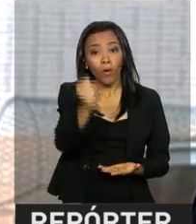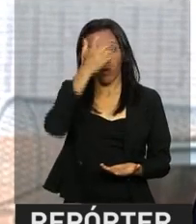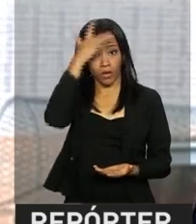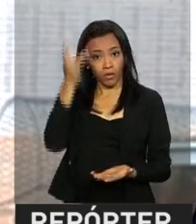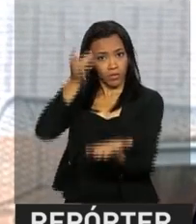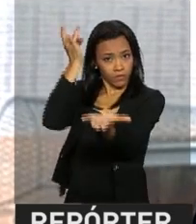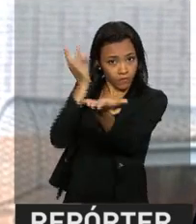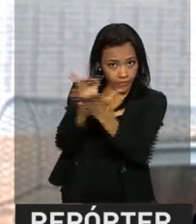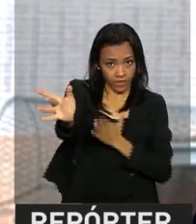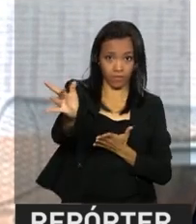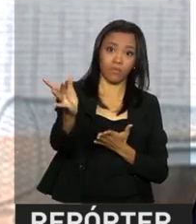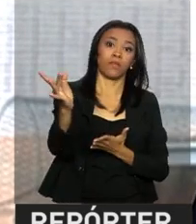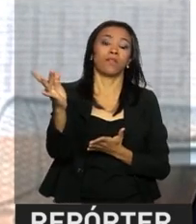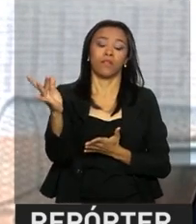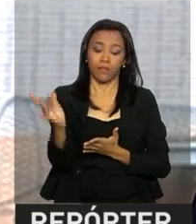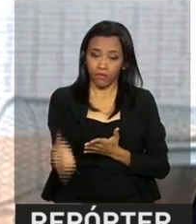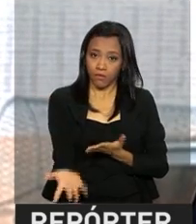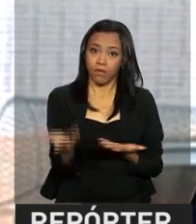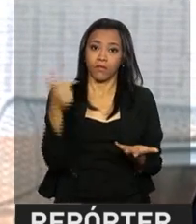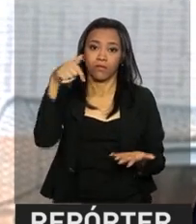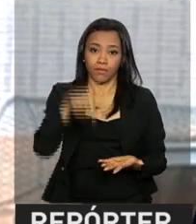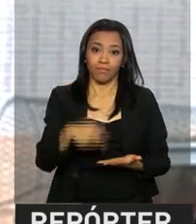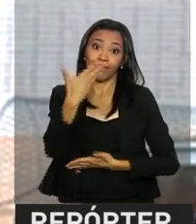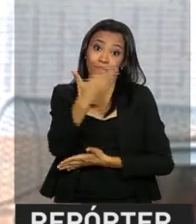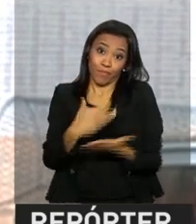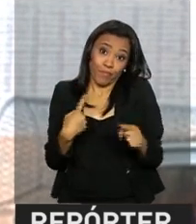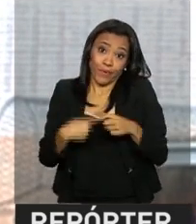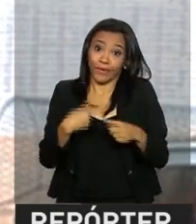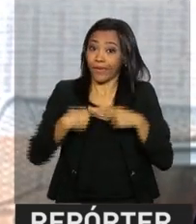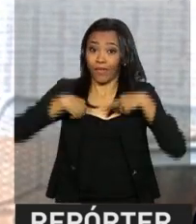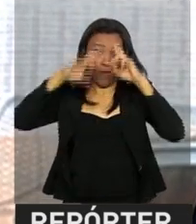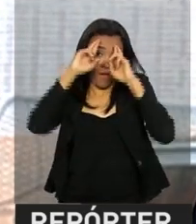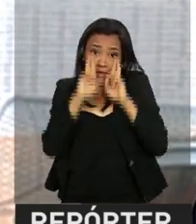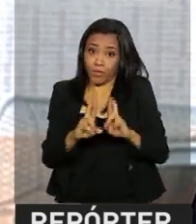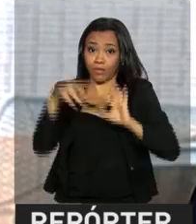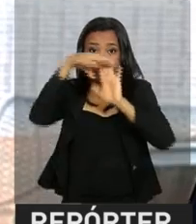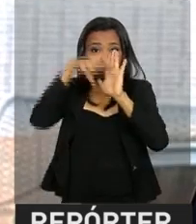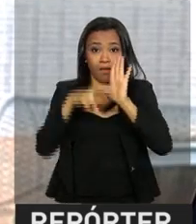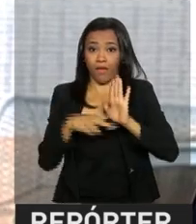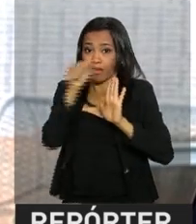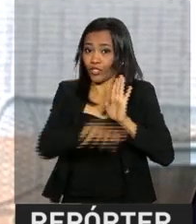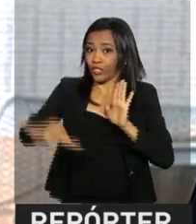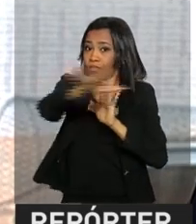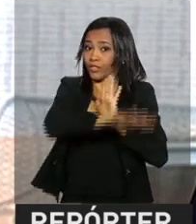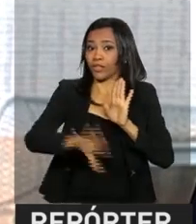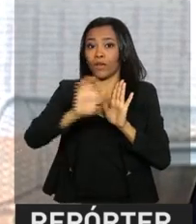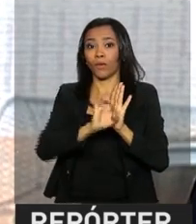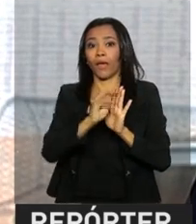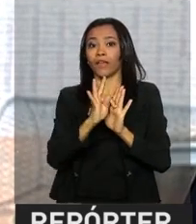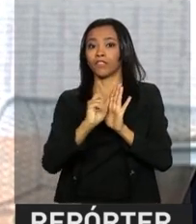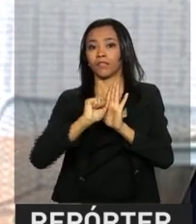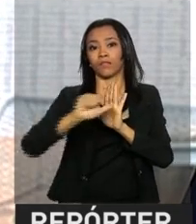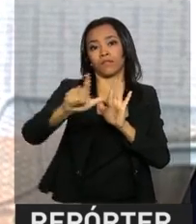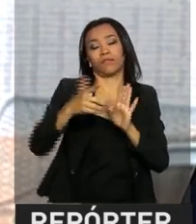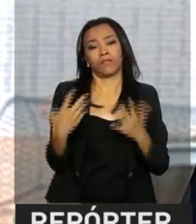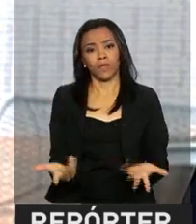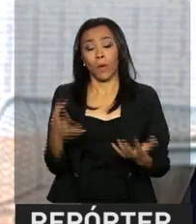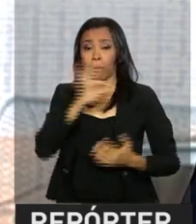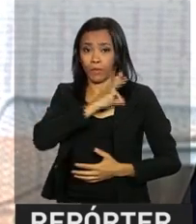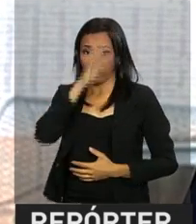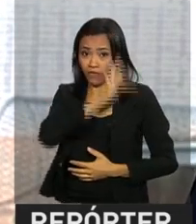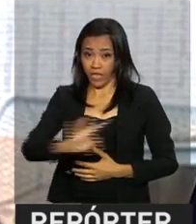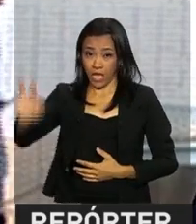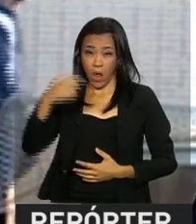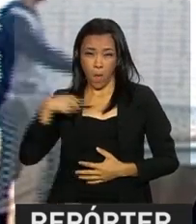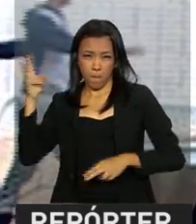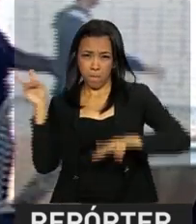foram registradas, eliminações de 8 candidatos por descumprimento das regras gerais do edital. Segundo a Polícia Federal, não houve prisões